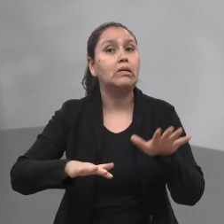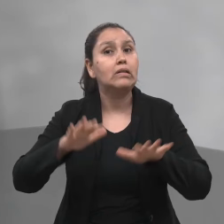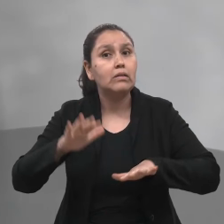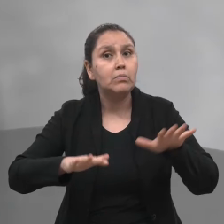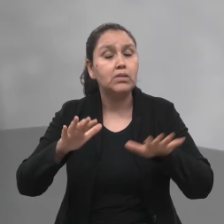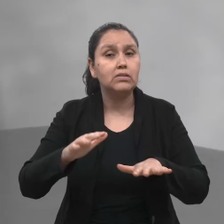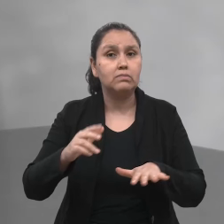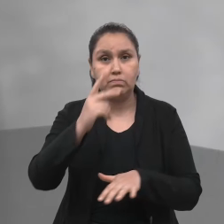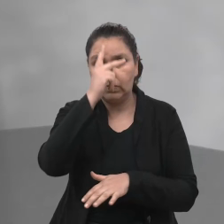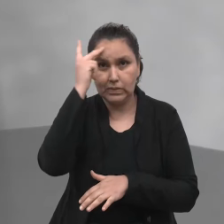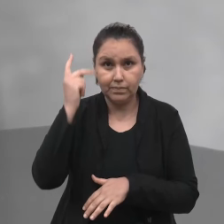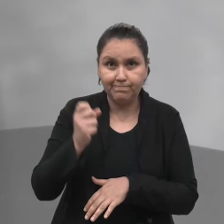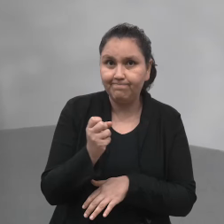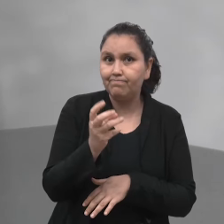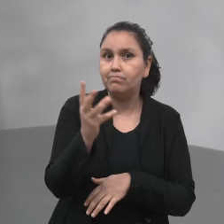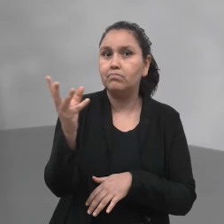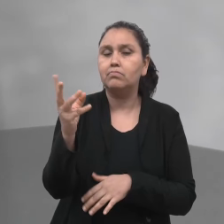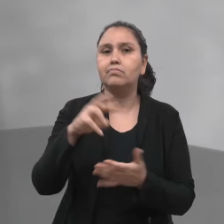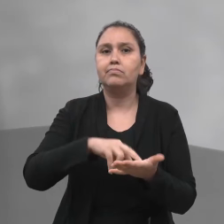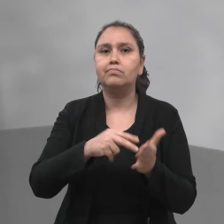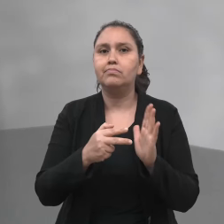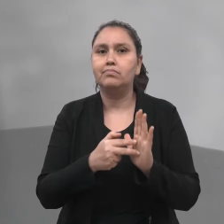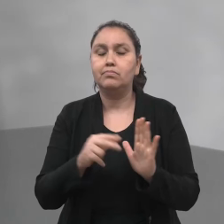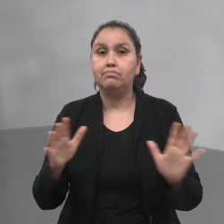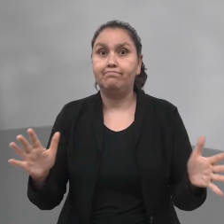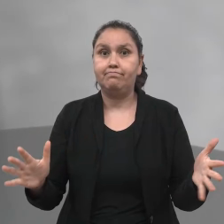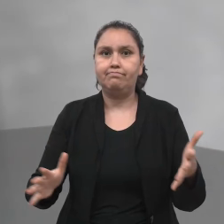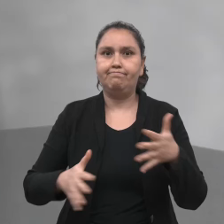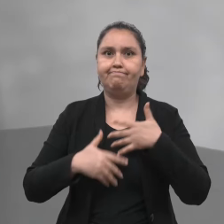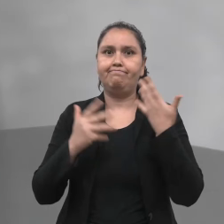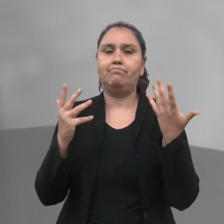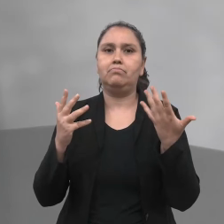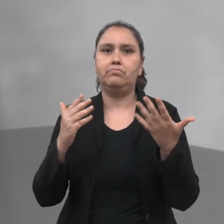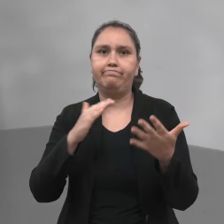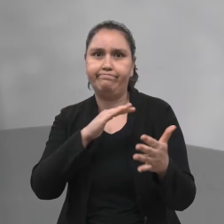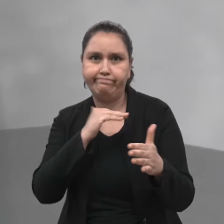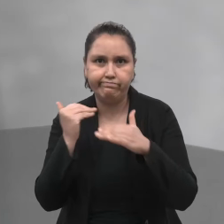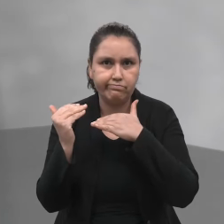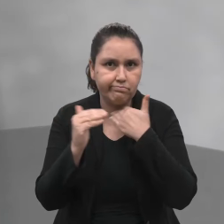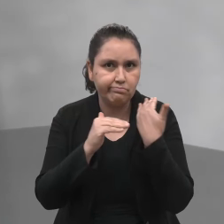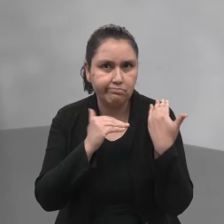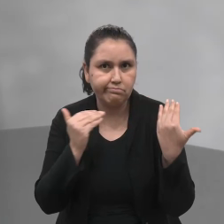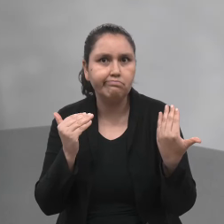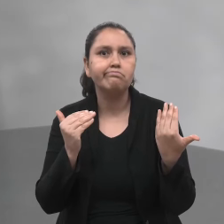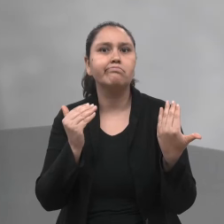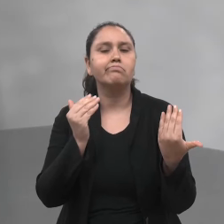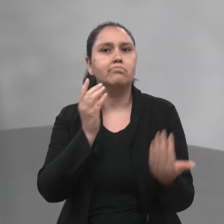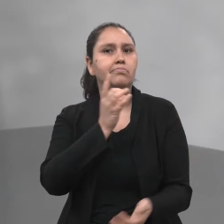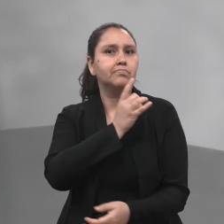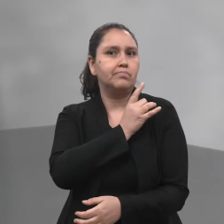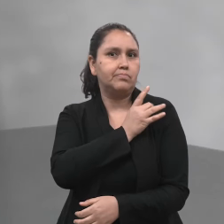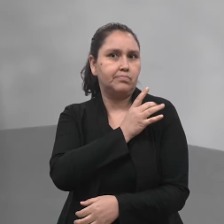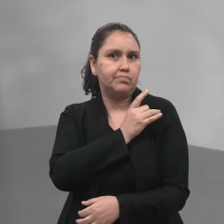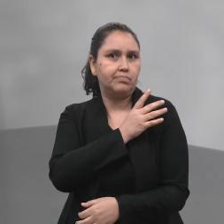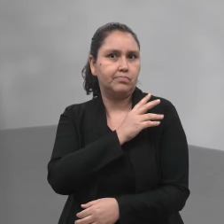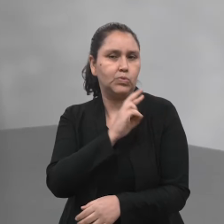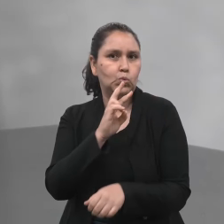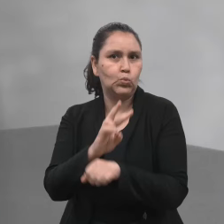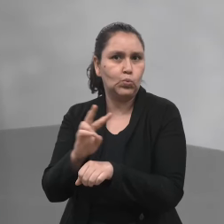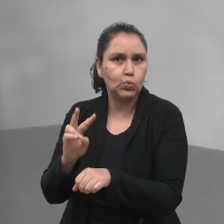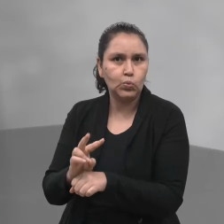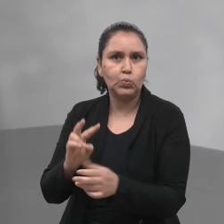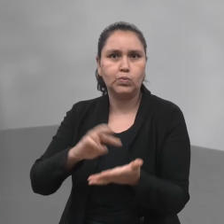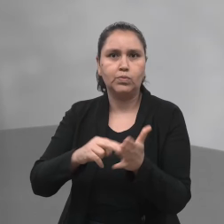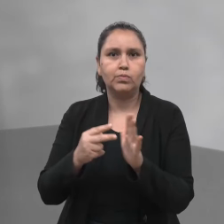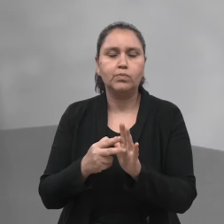para milhares de mulheres pode ganhar um significado assustador quando o amor dá lugar ao medo. O cuidado